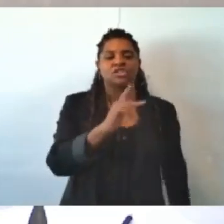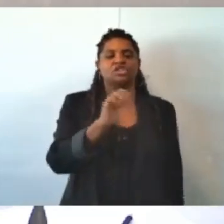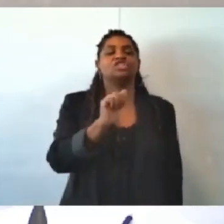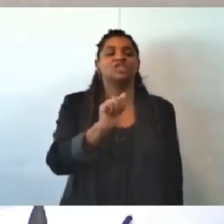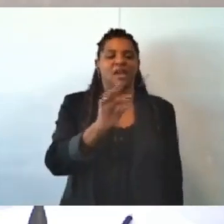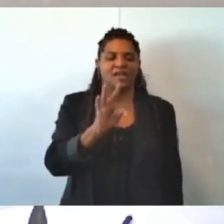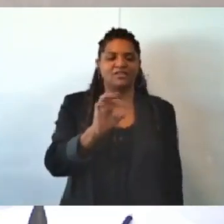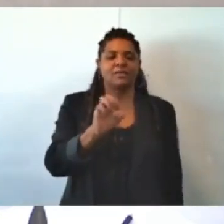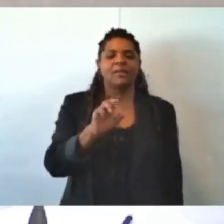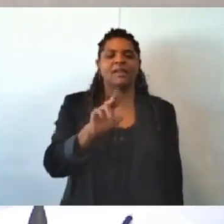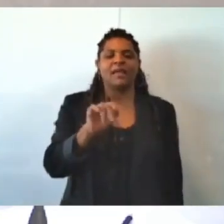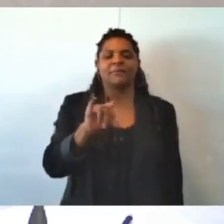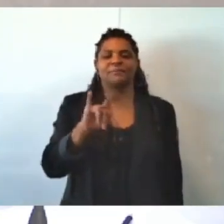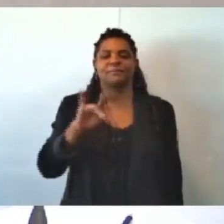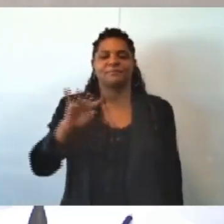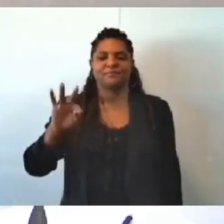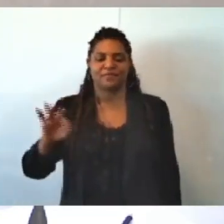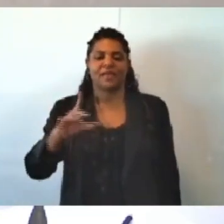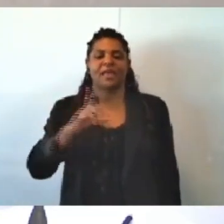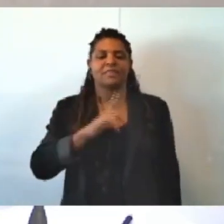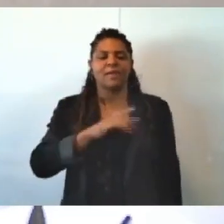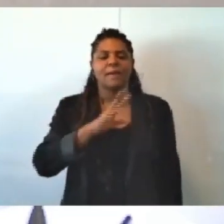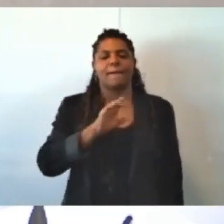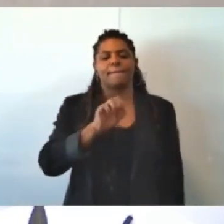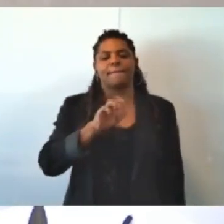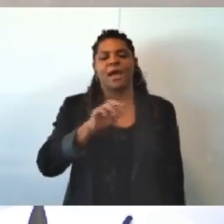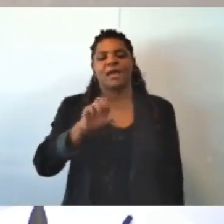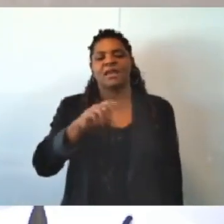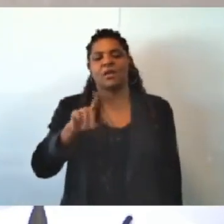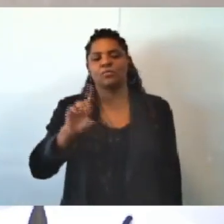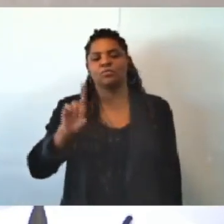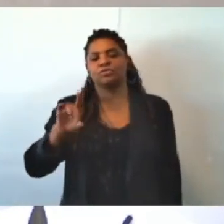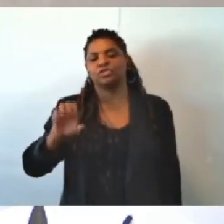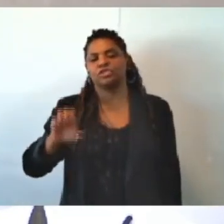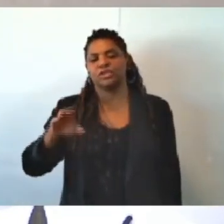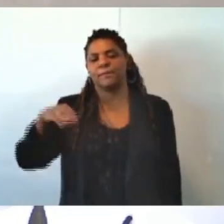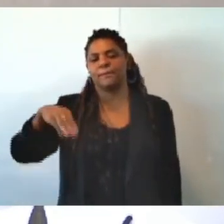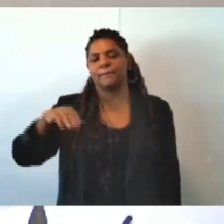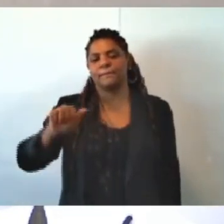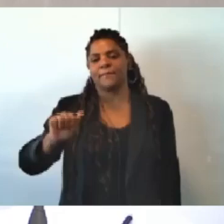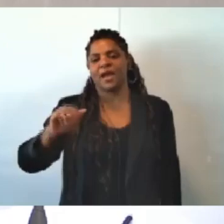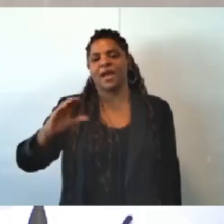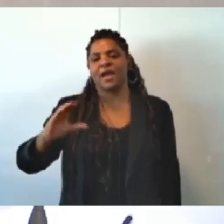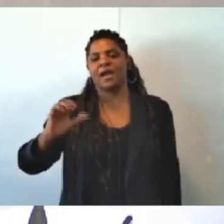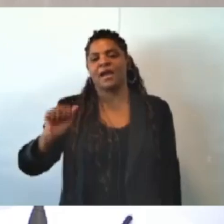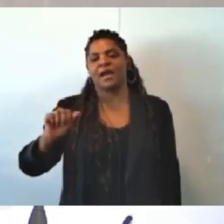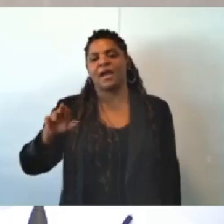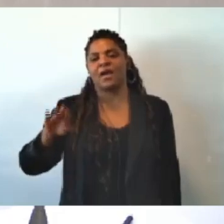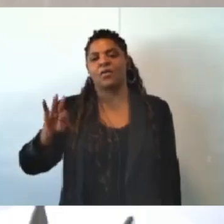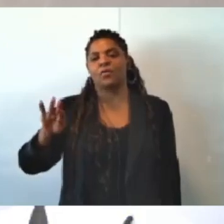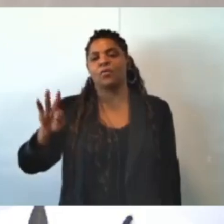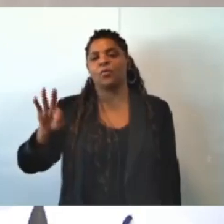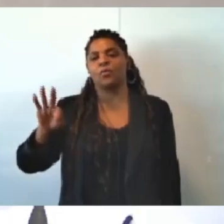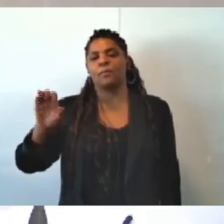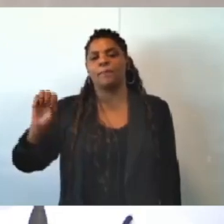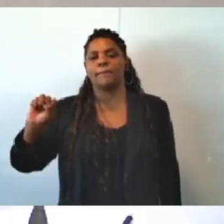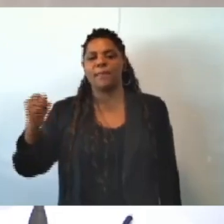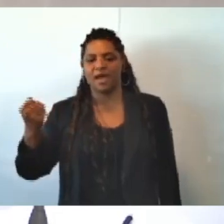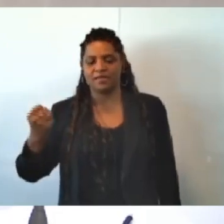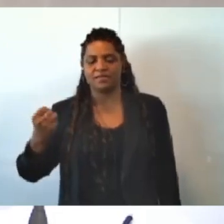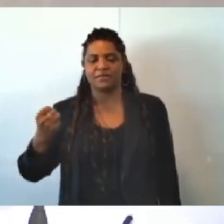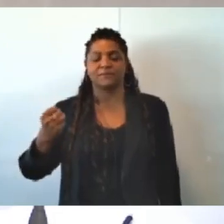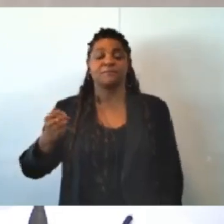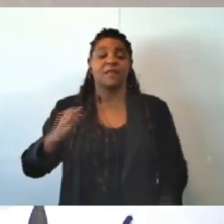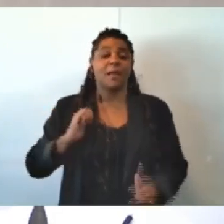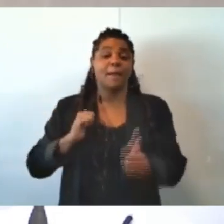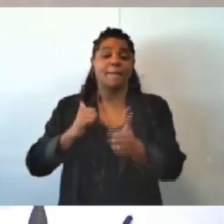adolescentes, a Escola de Línguas Luísa, Escola Infantil Monteiro Lobato, Faculdade São Camilo. Nas ruas adjacentes,